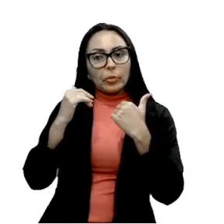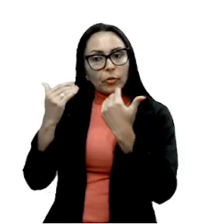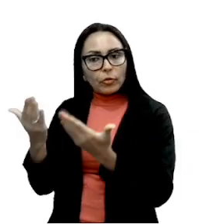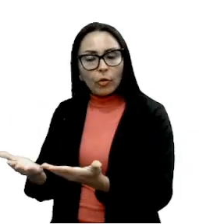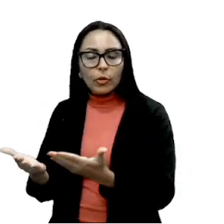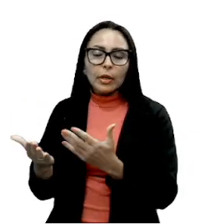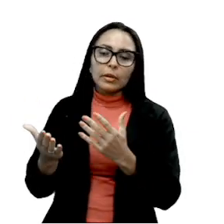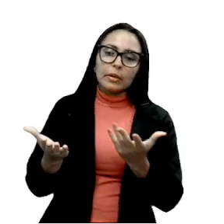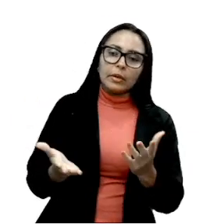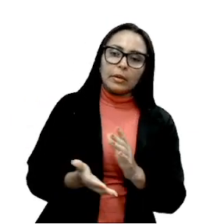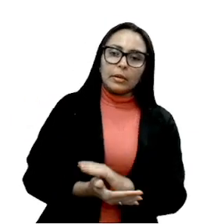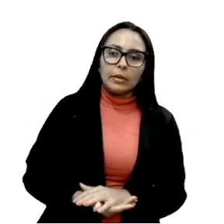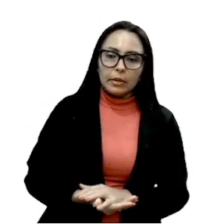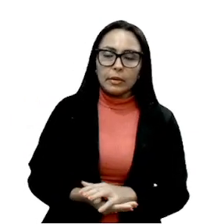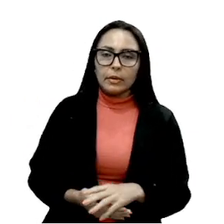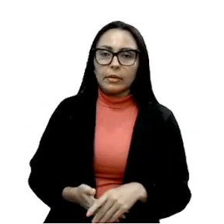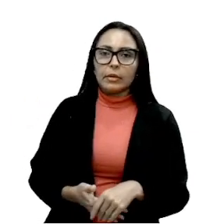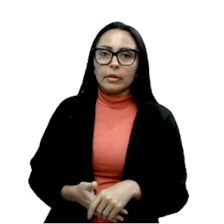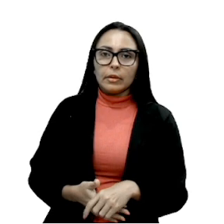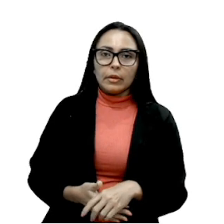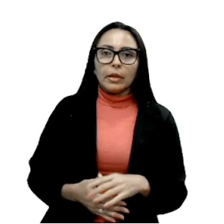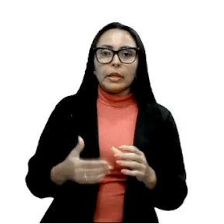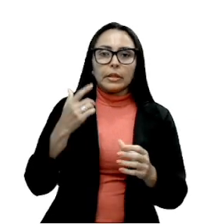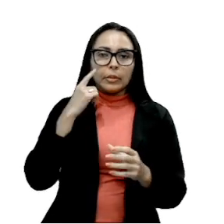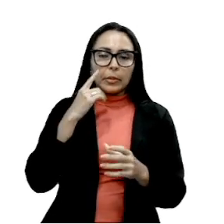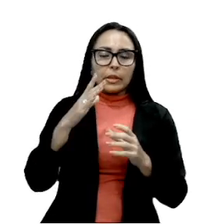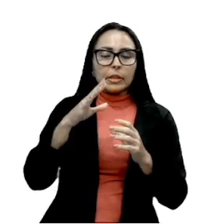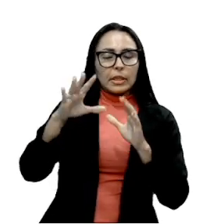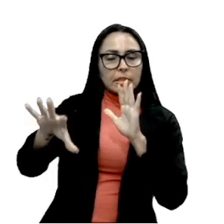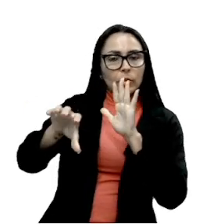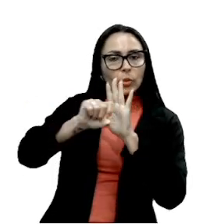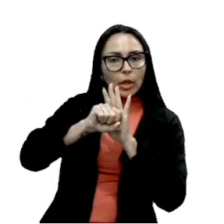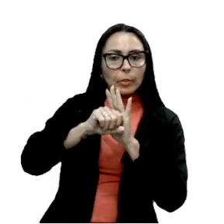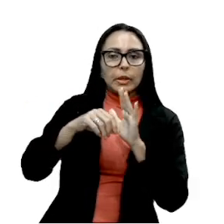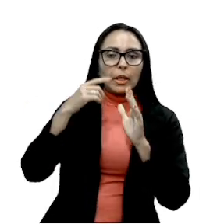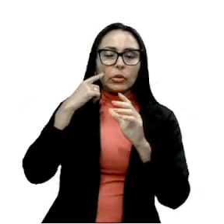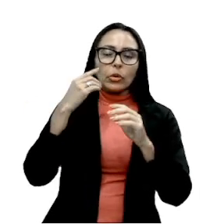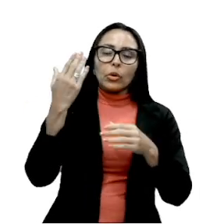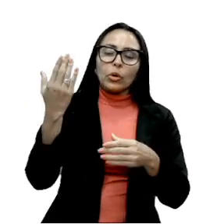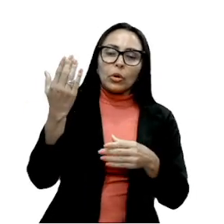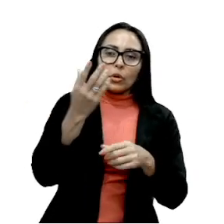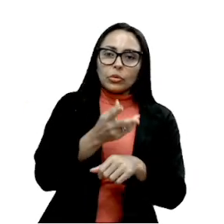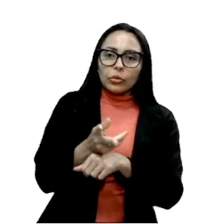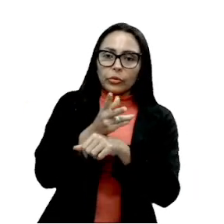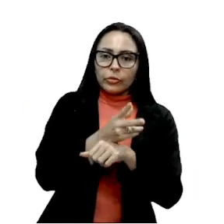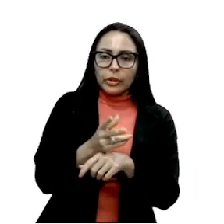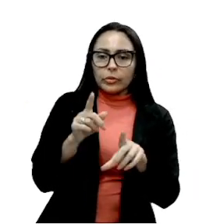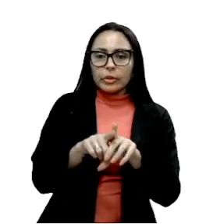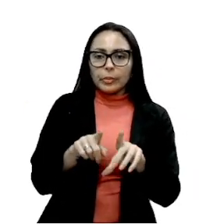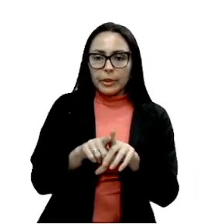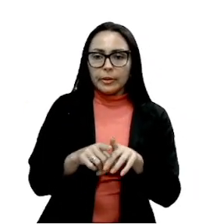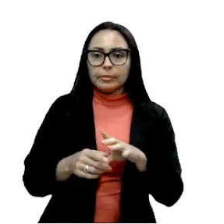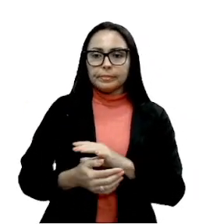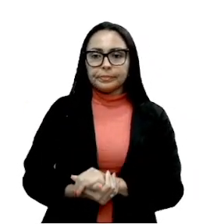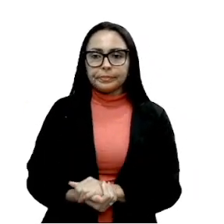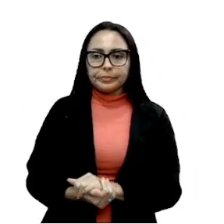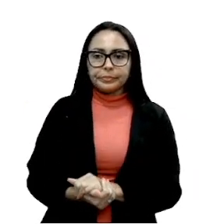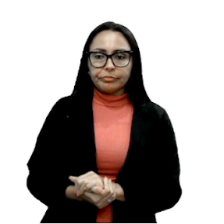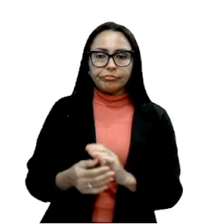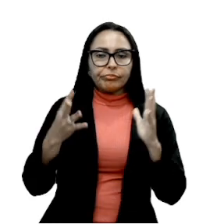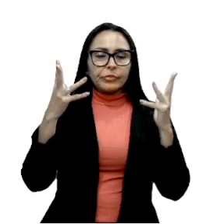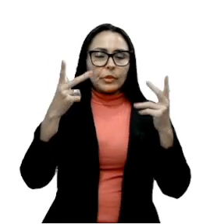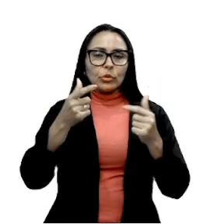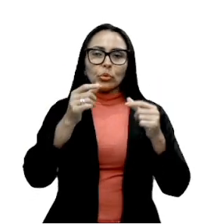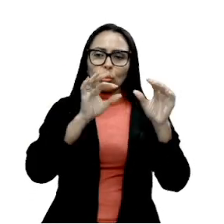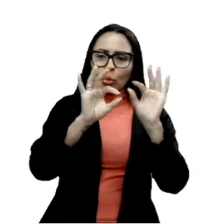digital, enfim, ele ouve o que está sendo captado por um vídeo e está vendo que a visão da câmera. E é todo organizado